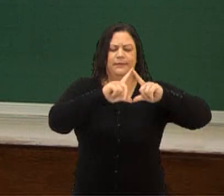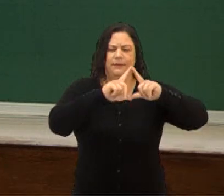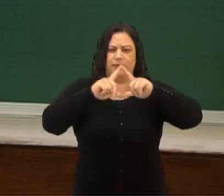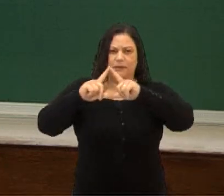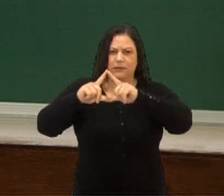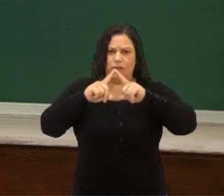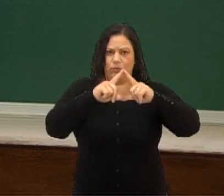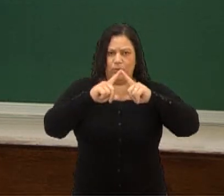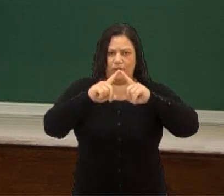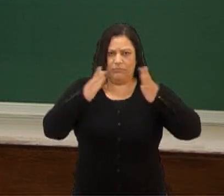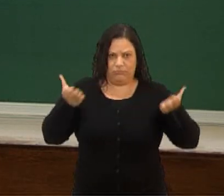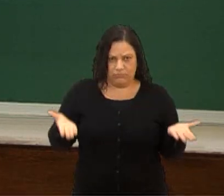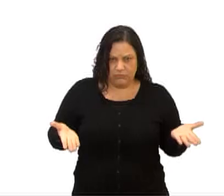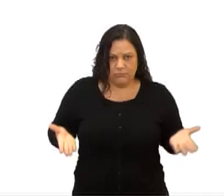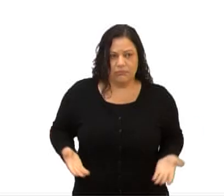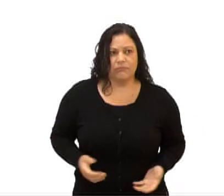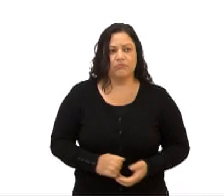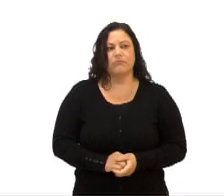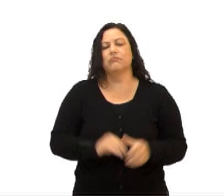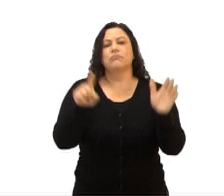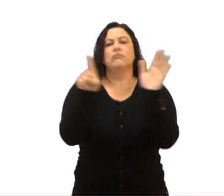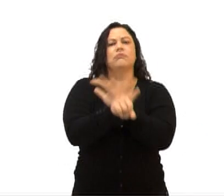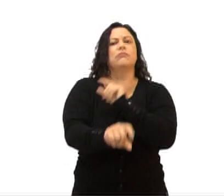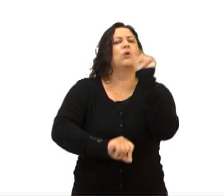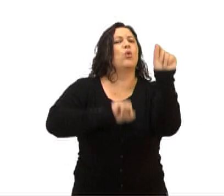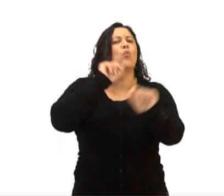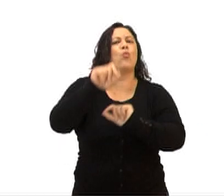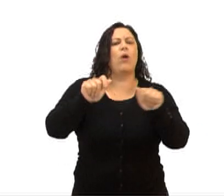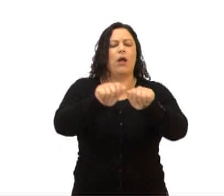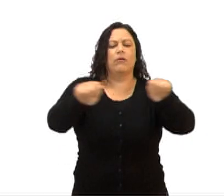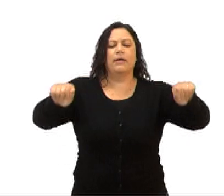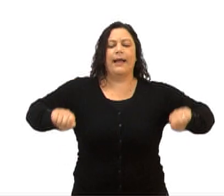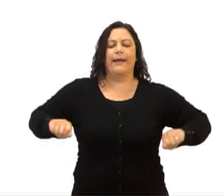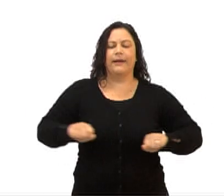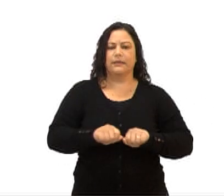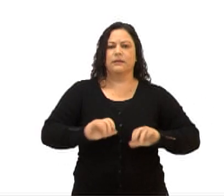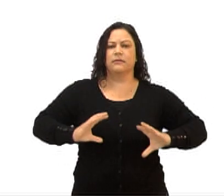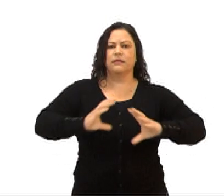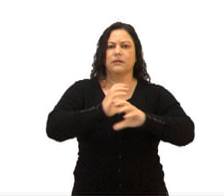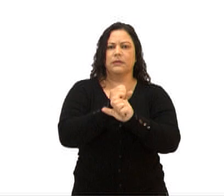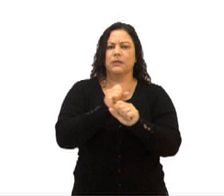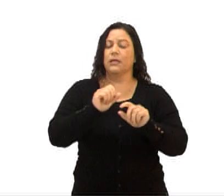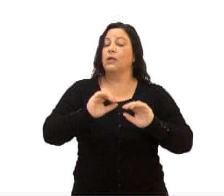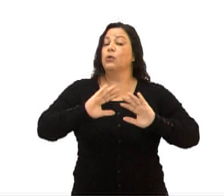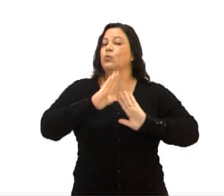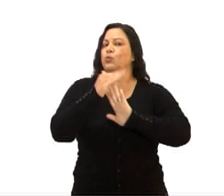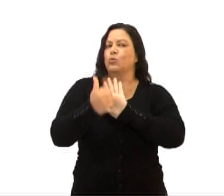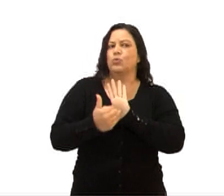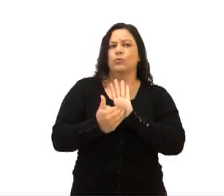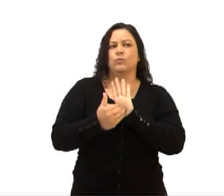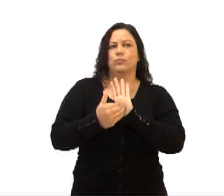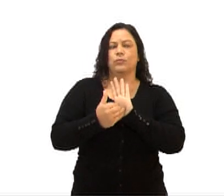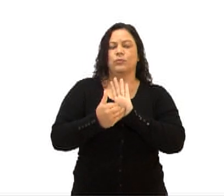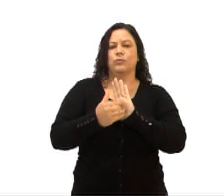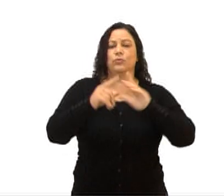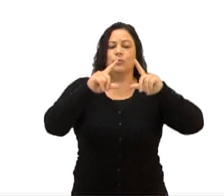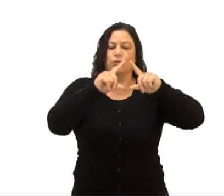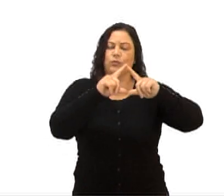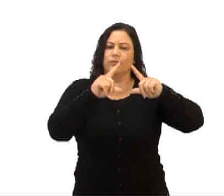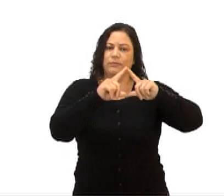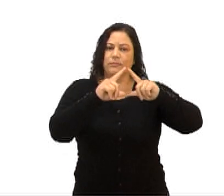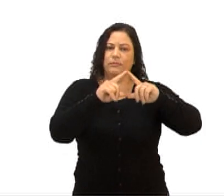triangular. Vamos lá, então. Questão. Qual a área total do prisma triangular da imagem a seguir?